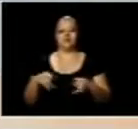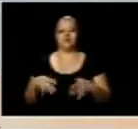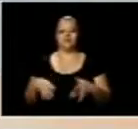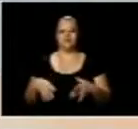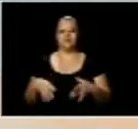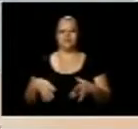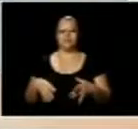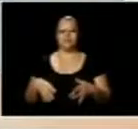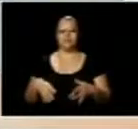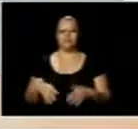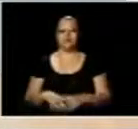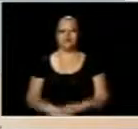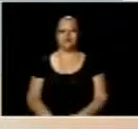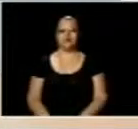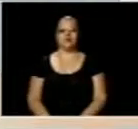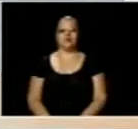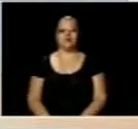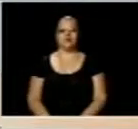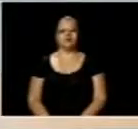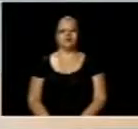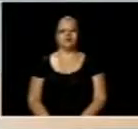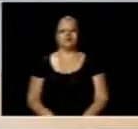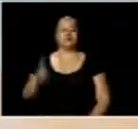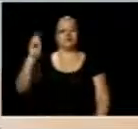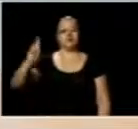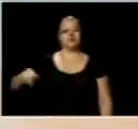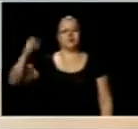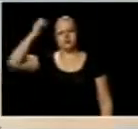Já tem a diretora de cultura que não está na cultura.